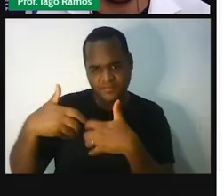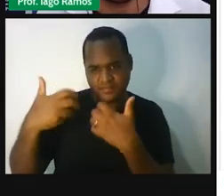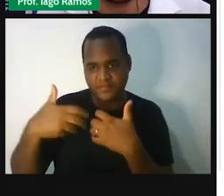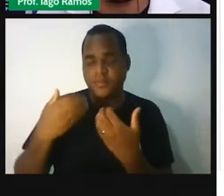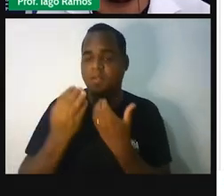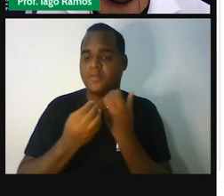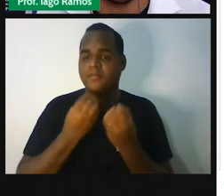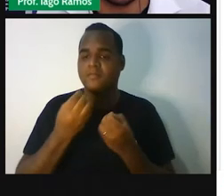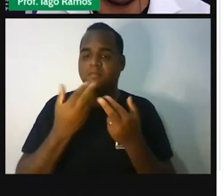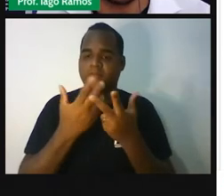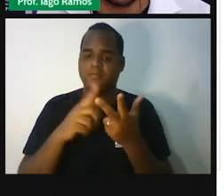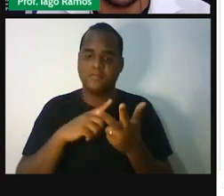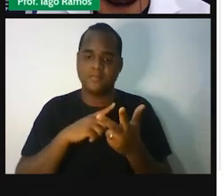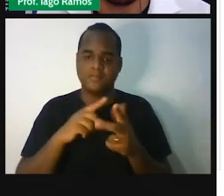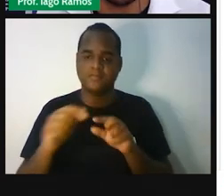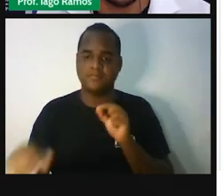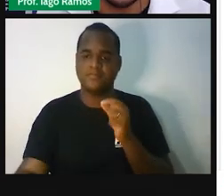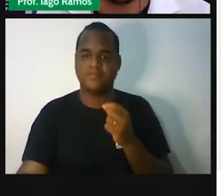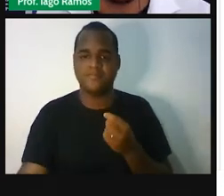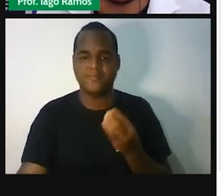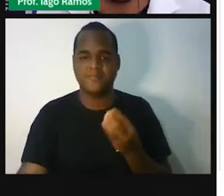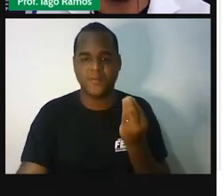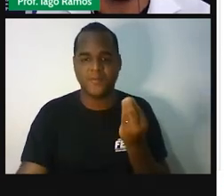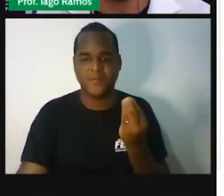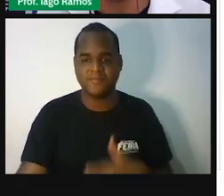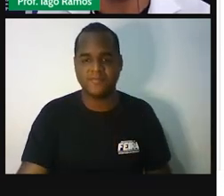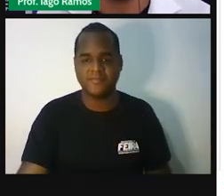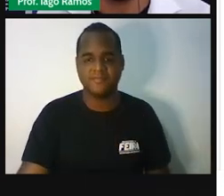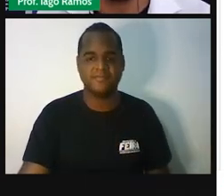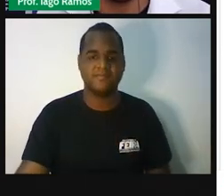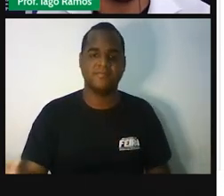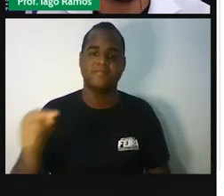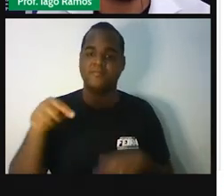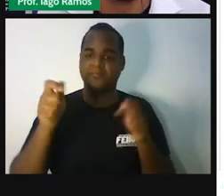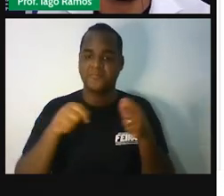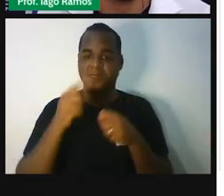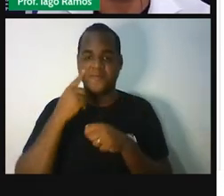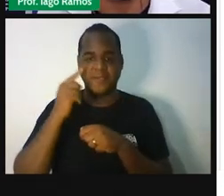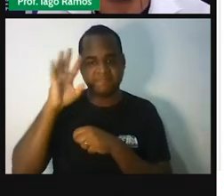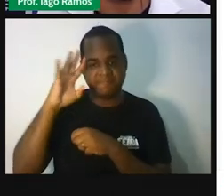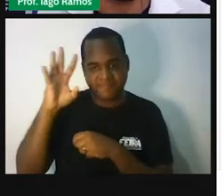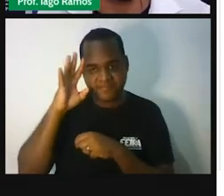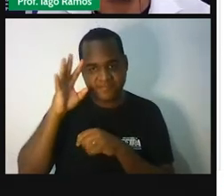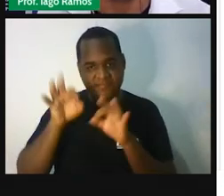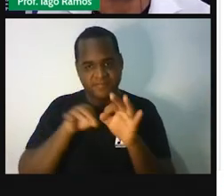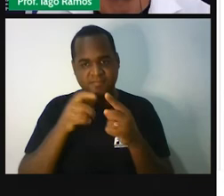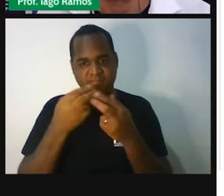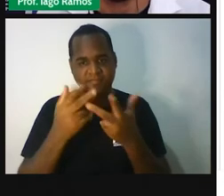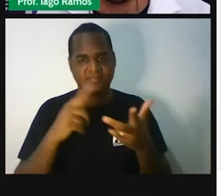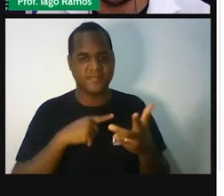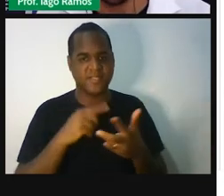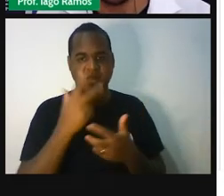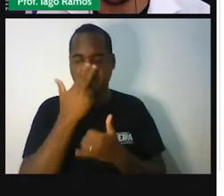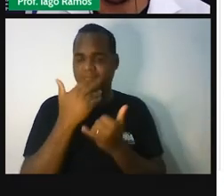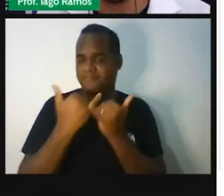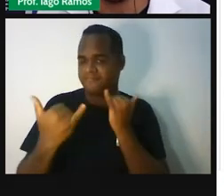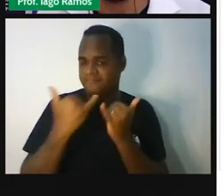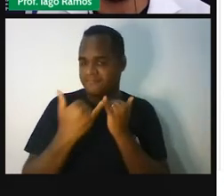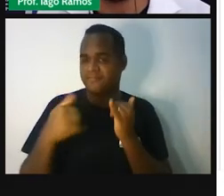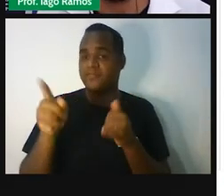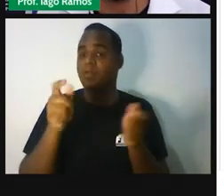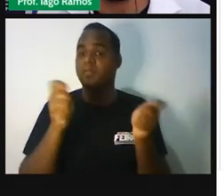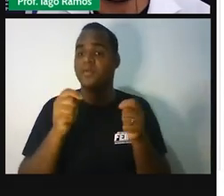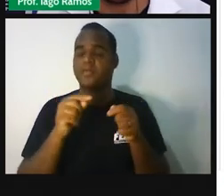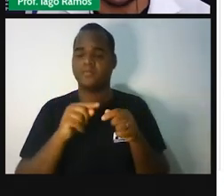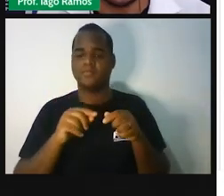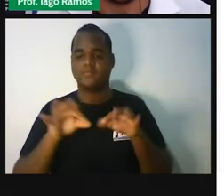só, vamos lá. A gente vai construir um raciocínio bem parecido com o que a gente